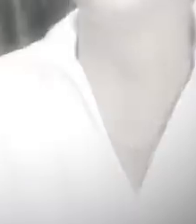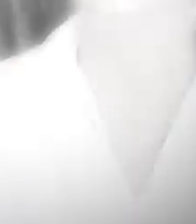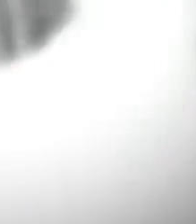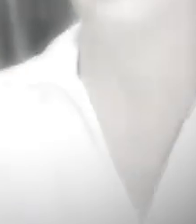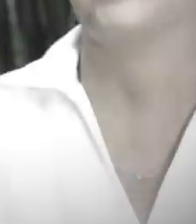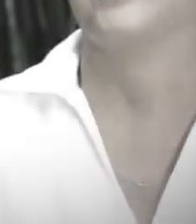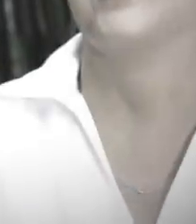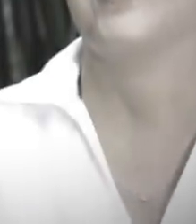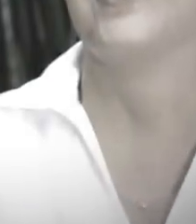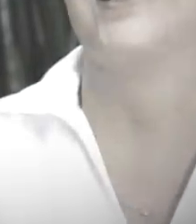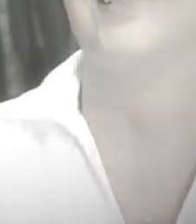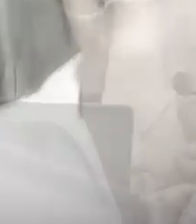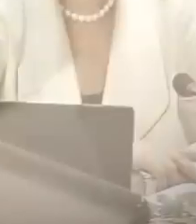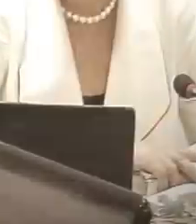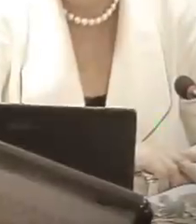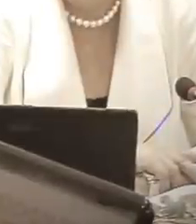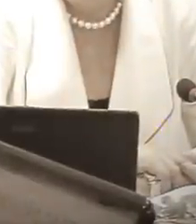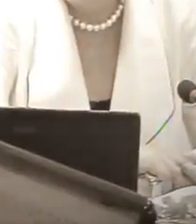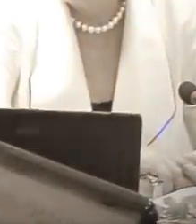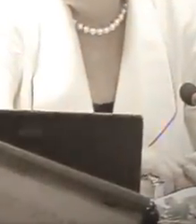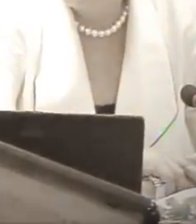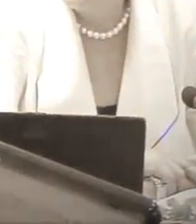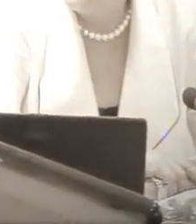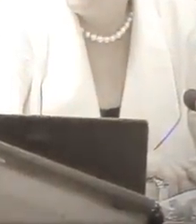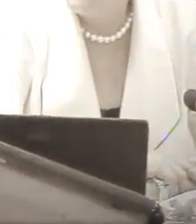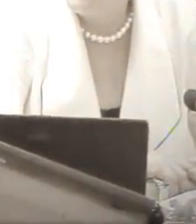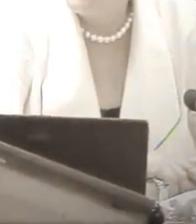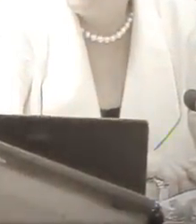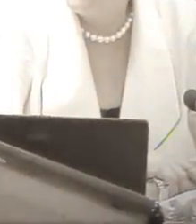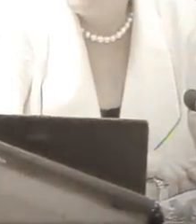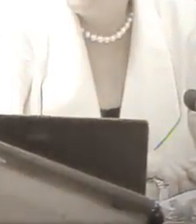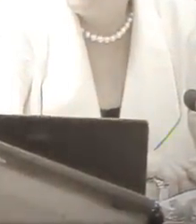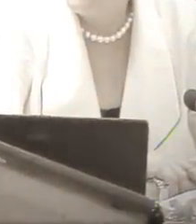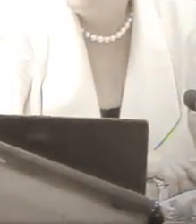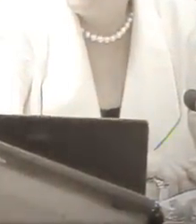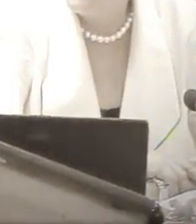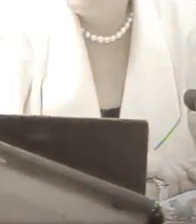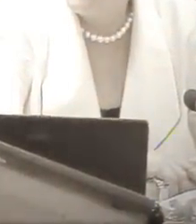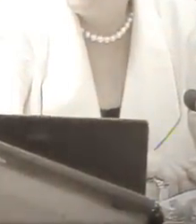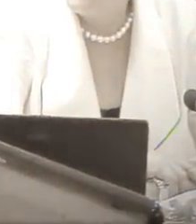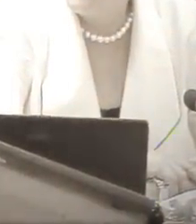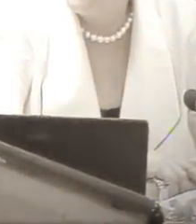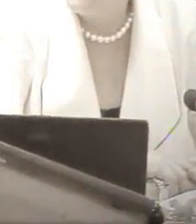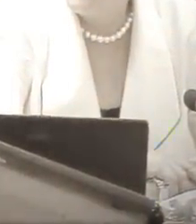Café com a Presidenta.